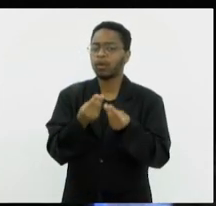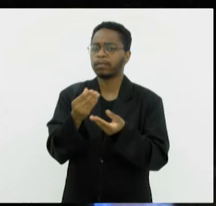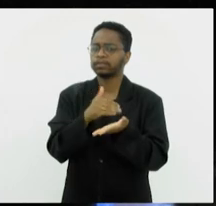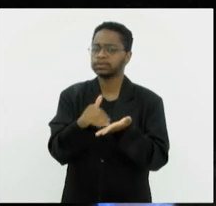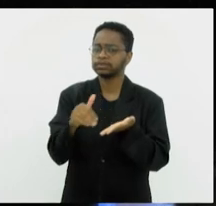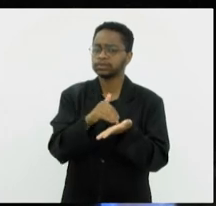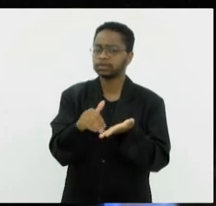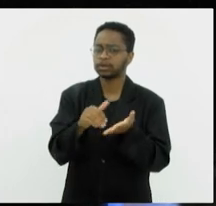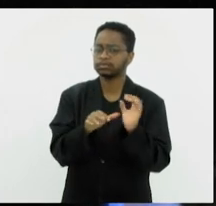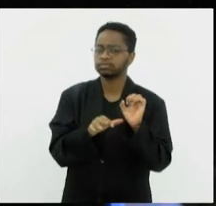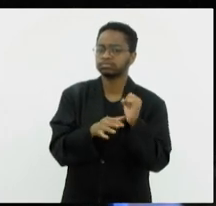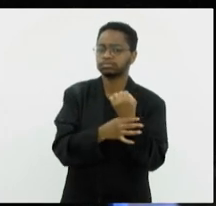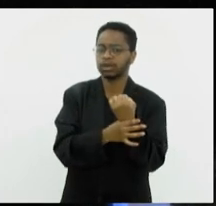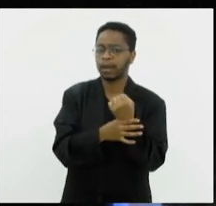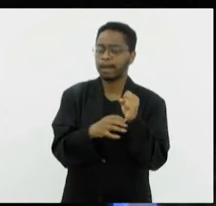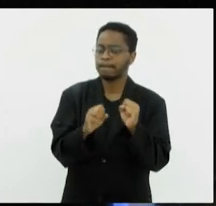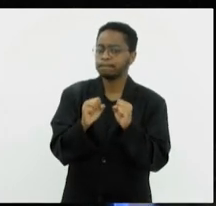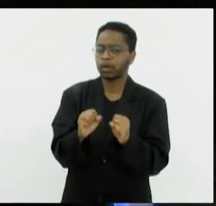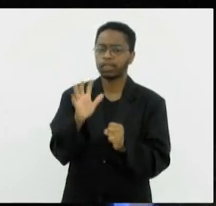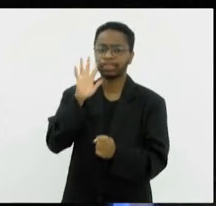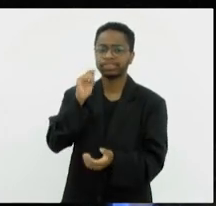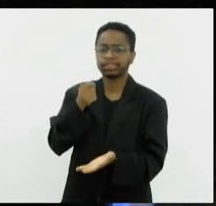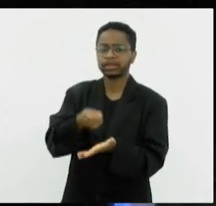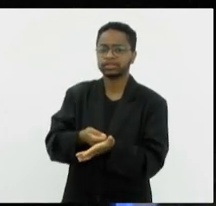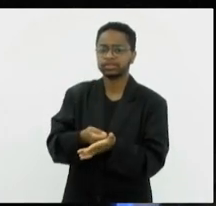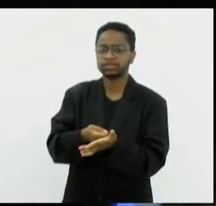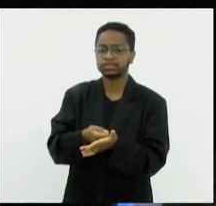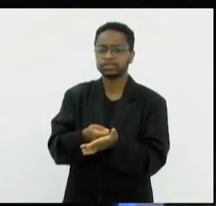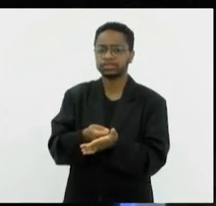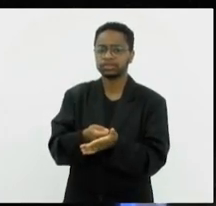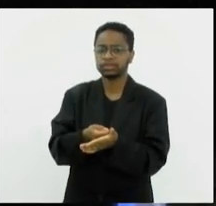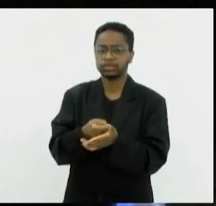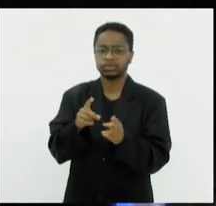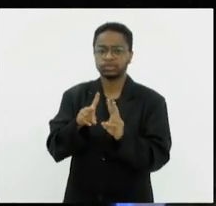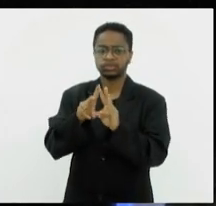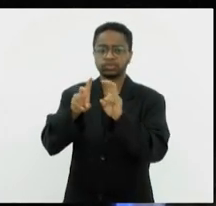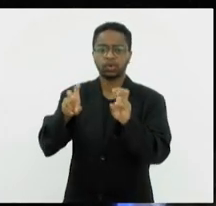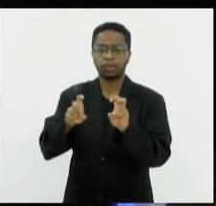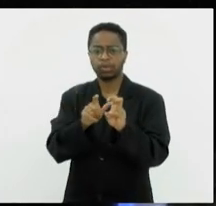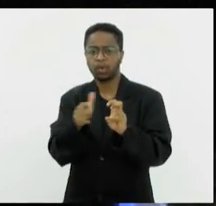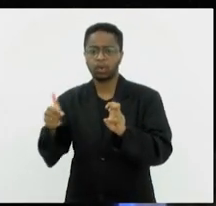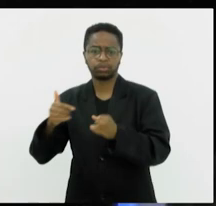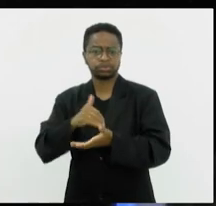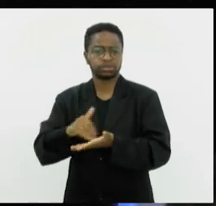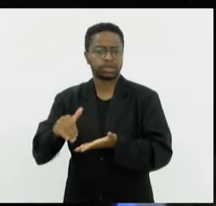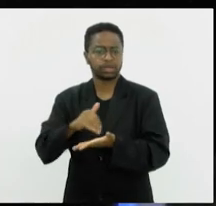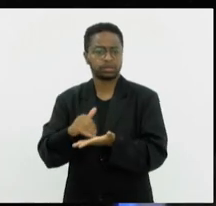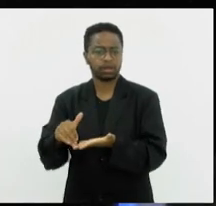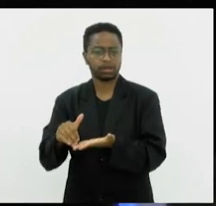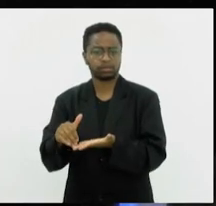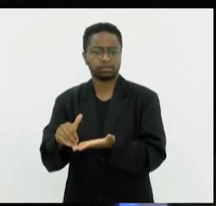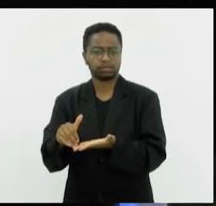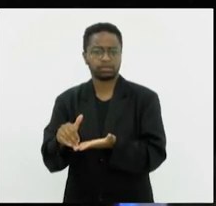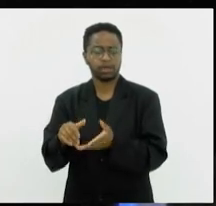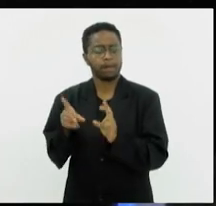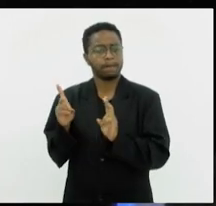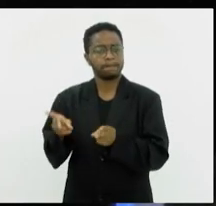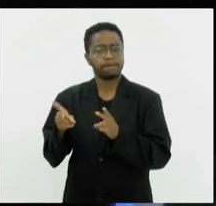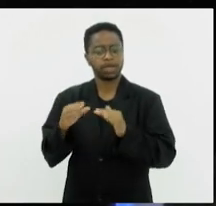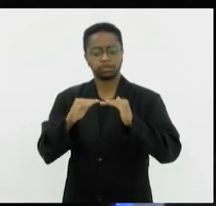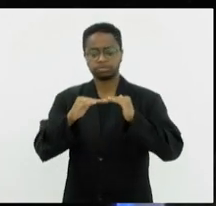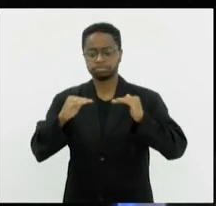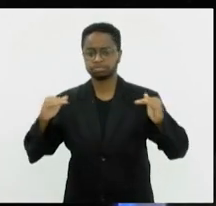Segurança que poderá decidir sobre o cargo de um outro secretário que está na mesma